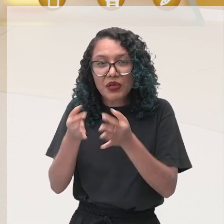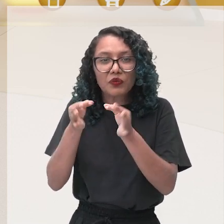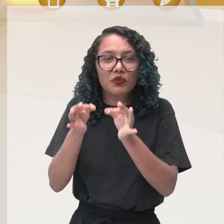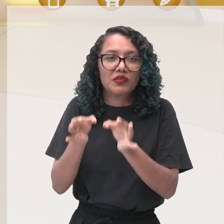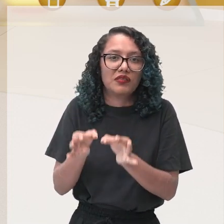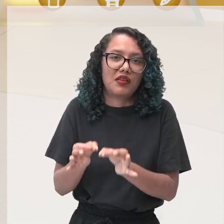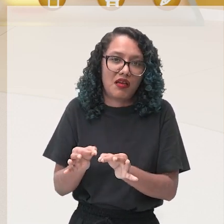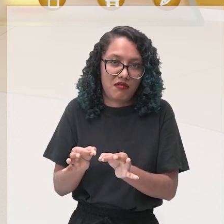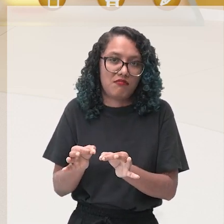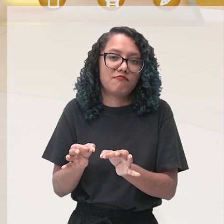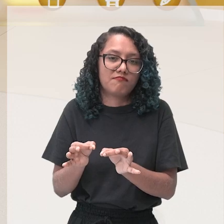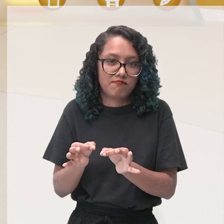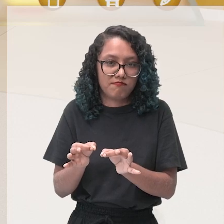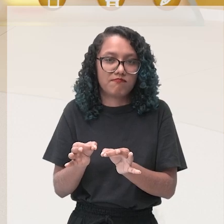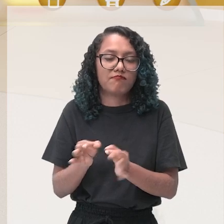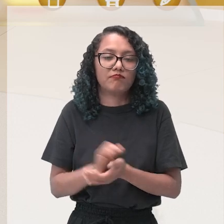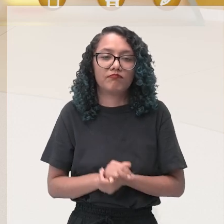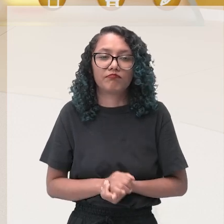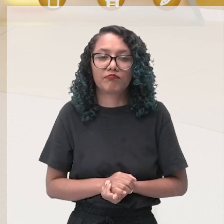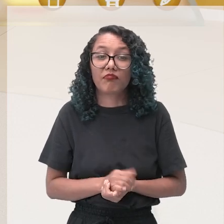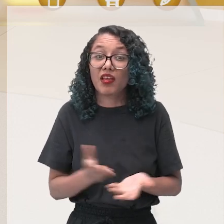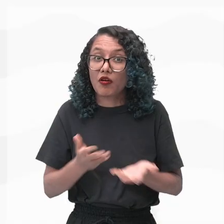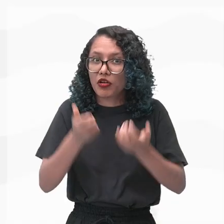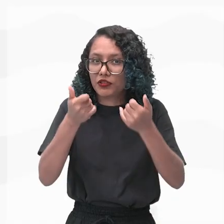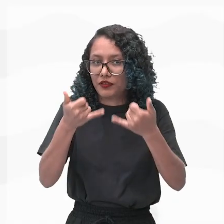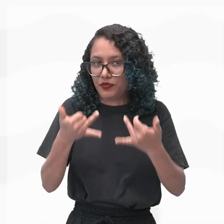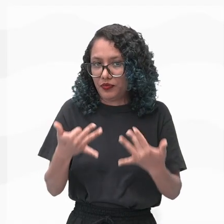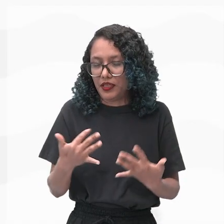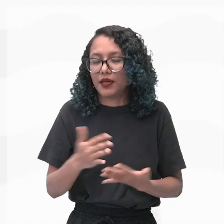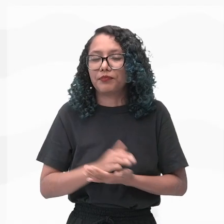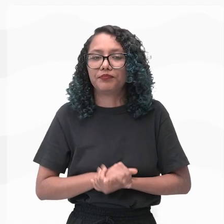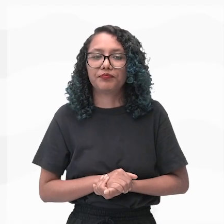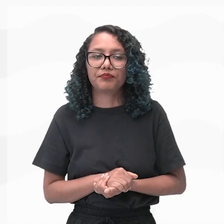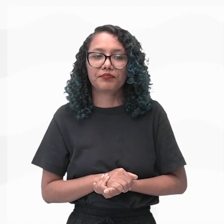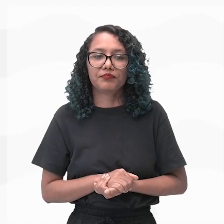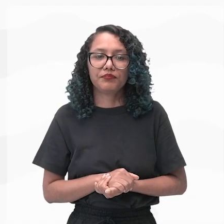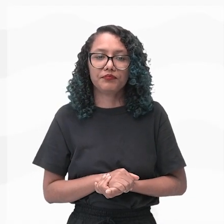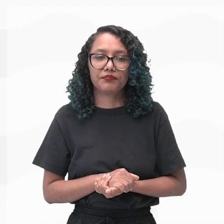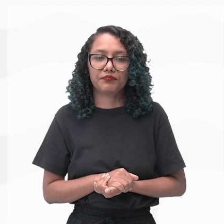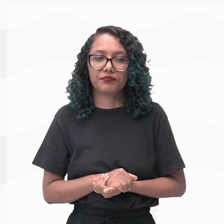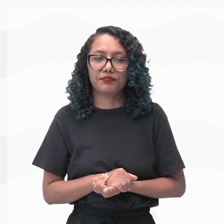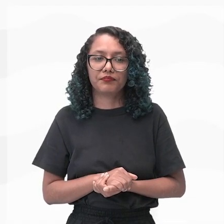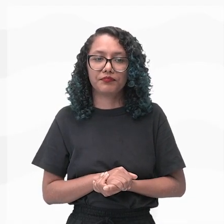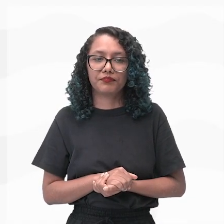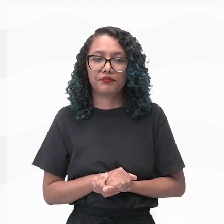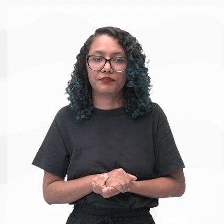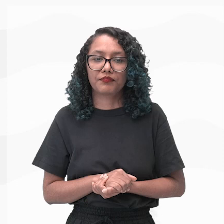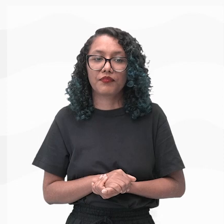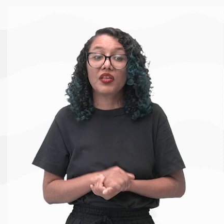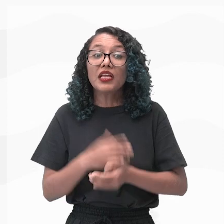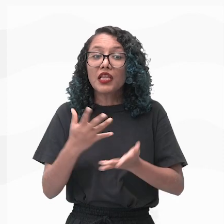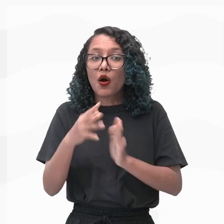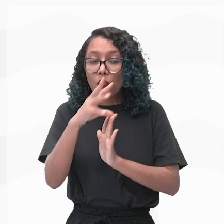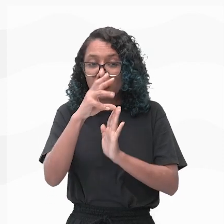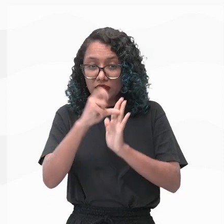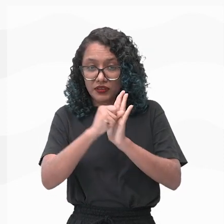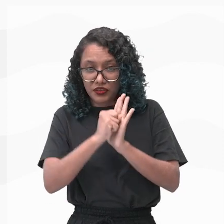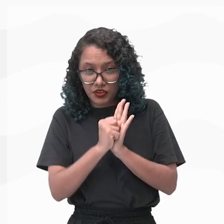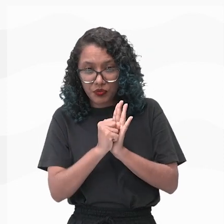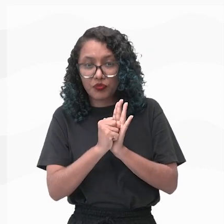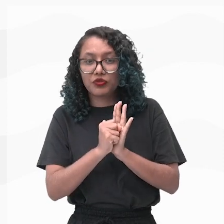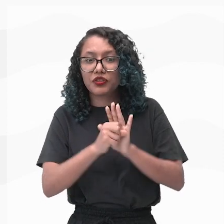diferenciado. E é isso que vamos tratar. A simbologia dos resíduos de serviços de saúde